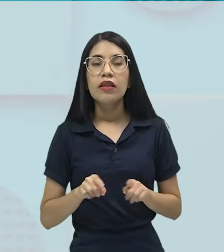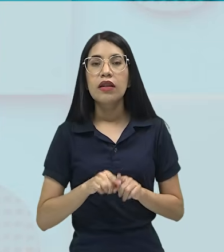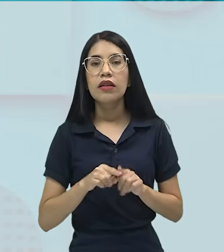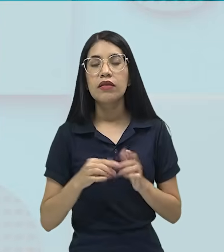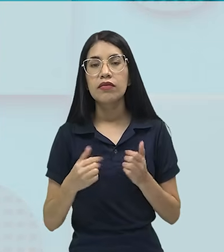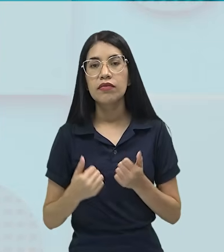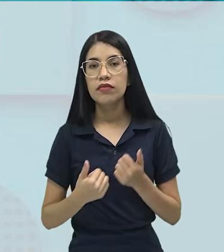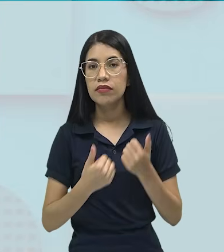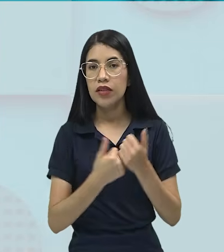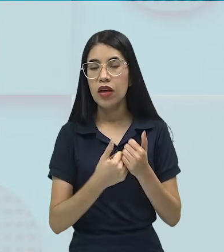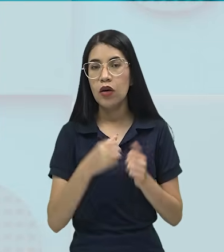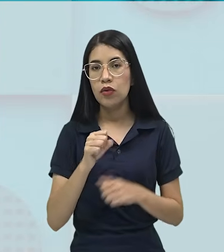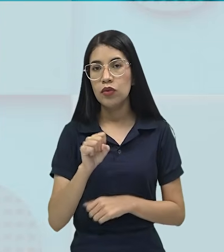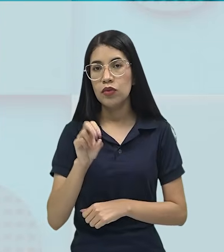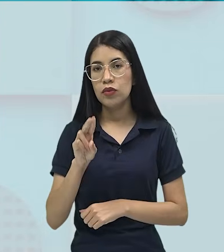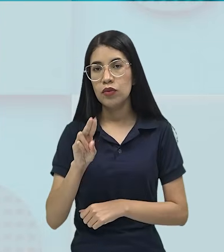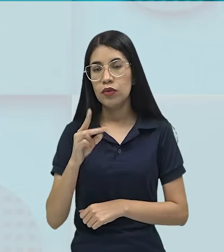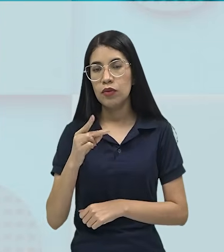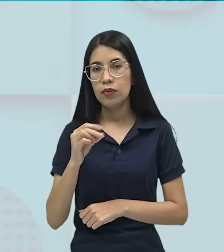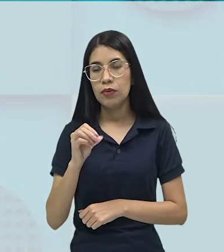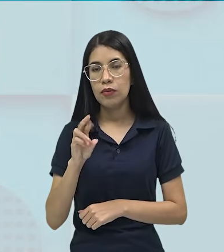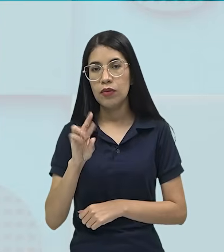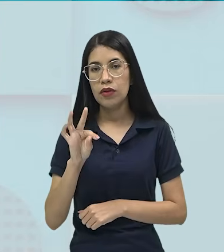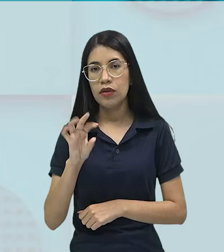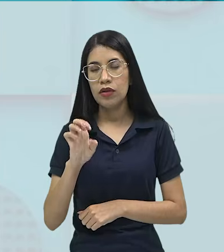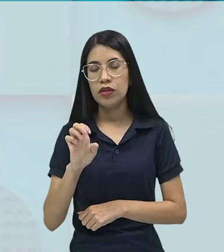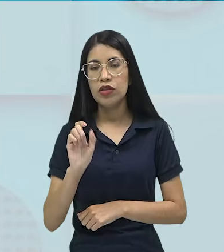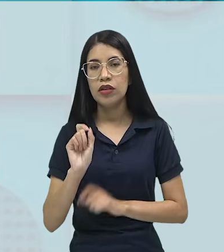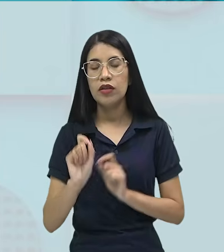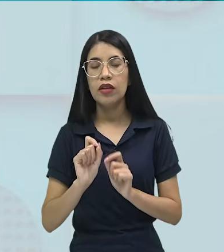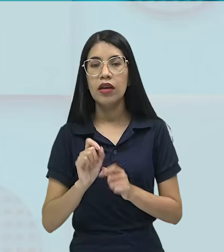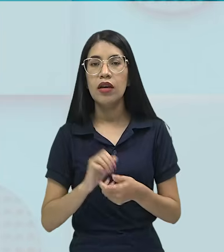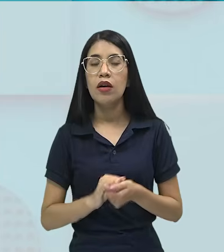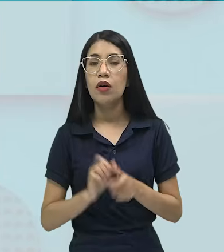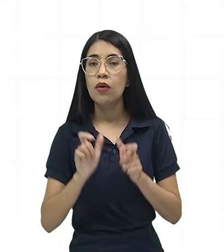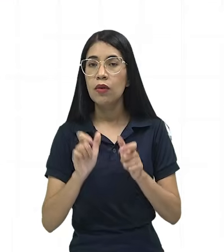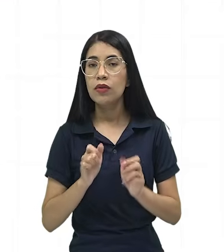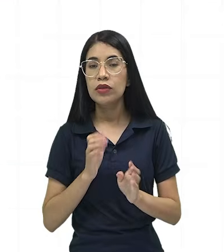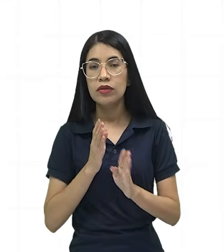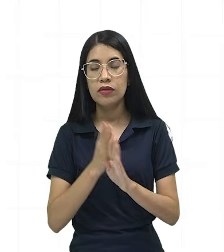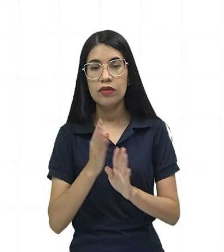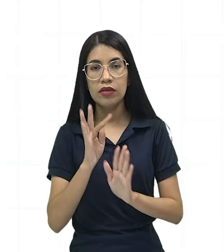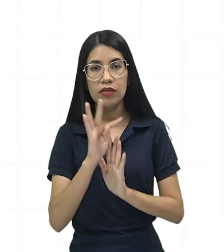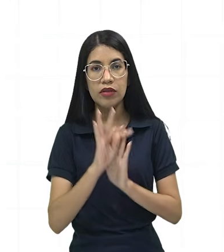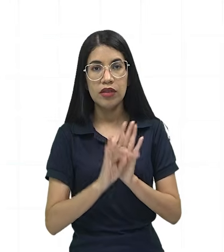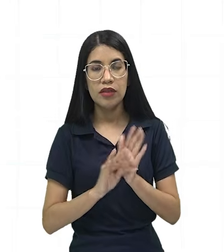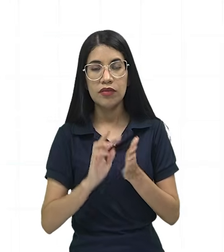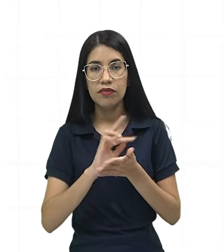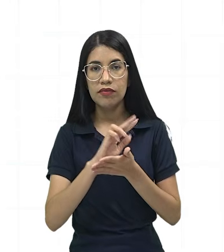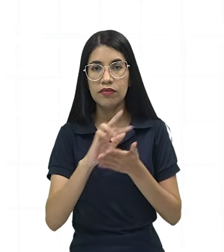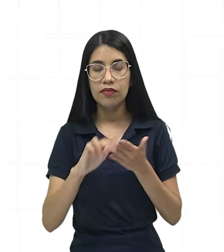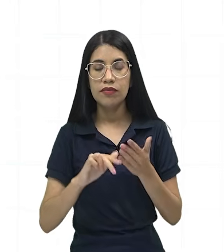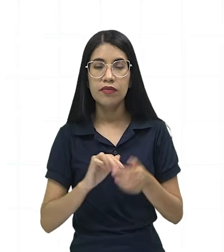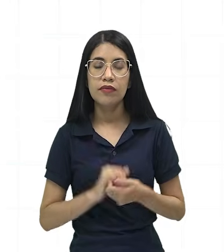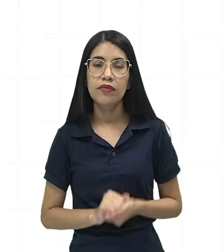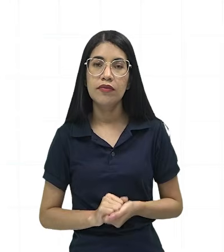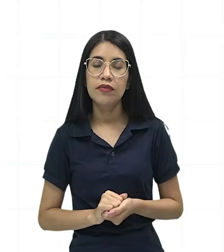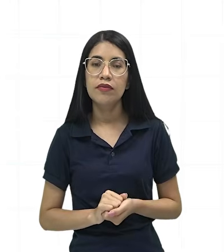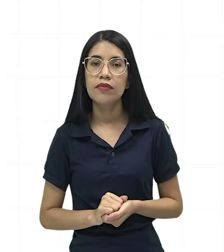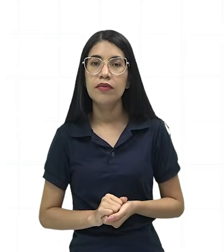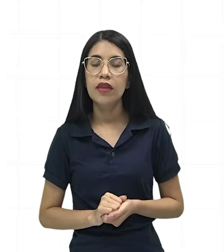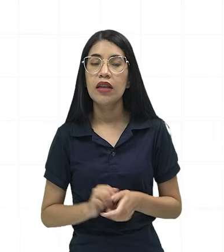suportes, que é uma coisa importante, que é onde estarão esses textos, né? E nós temos também o quê?